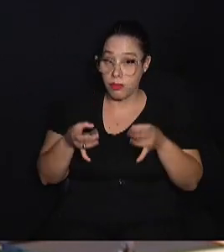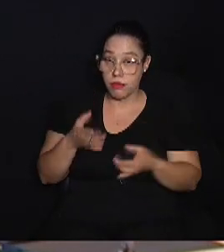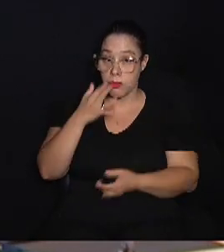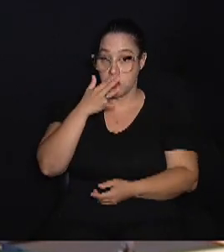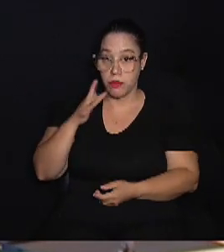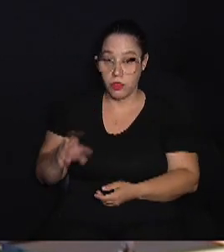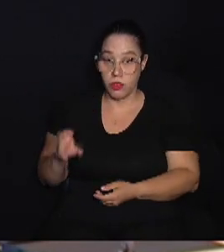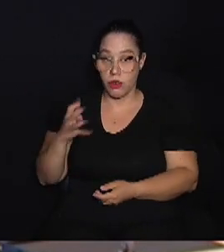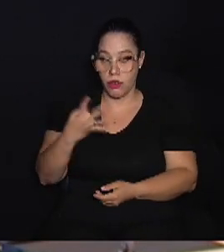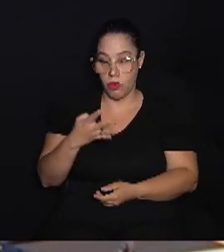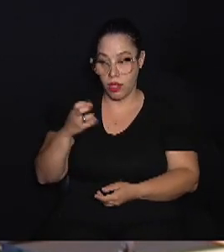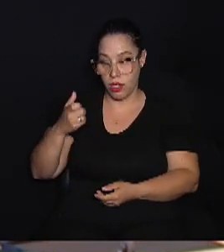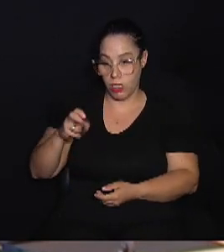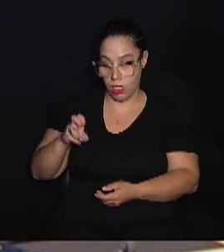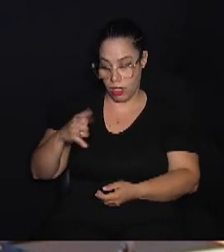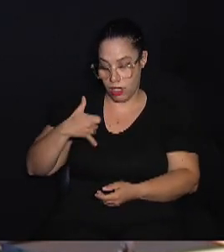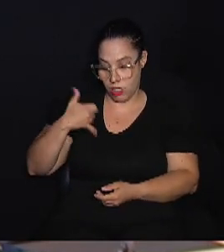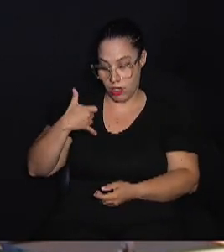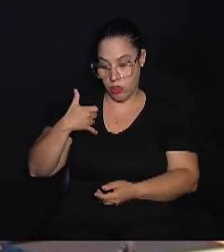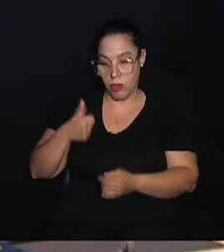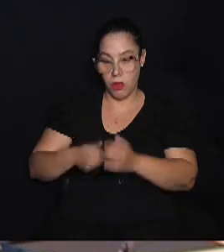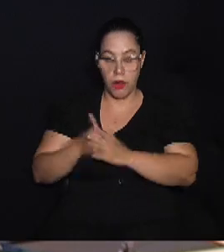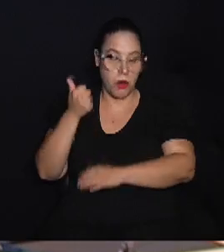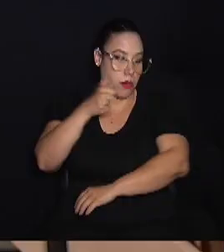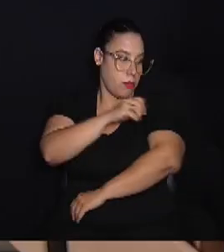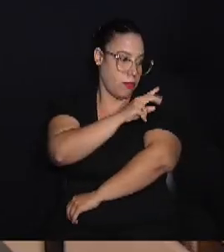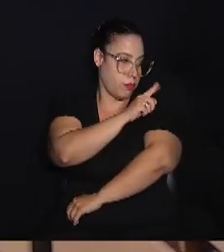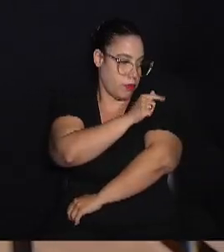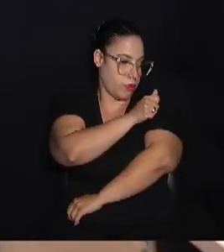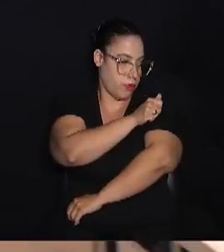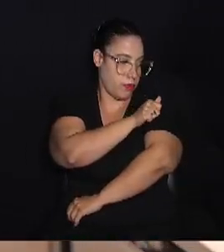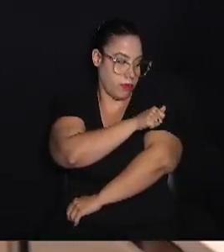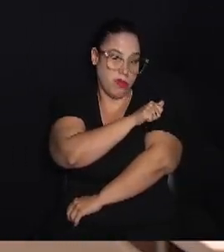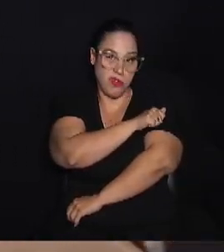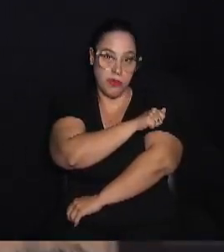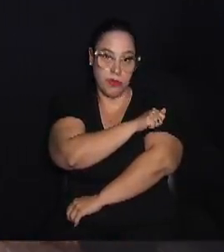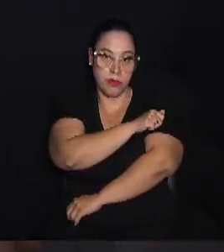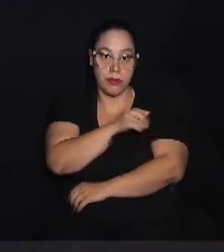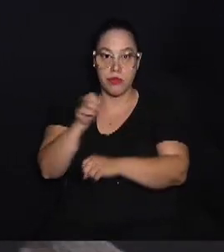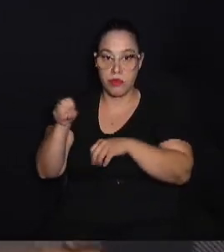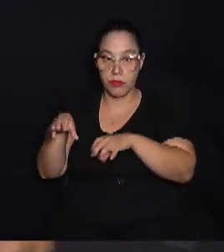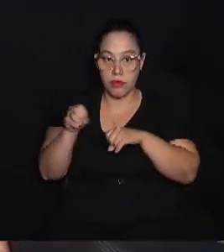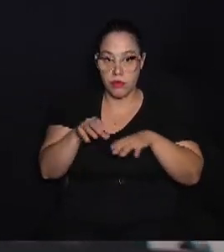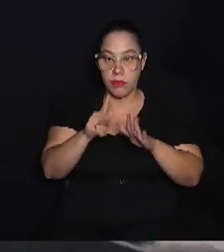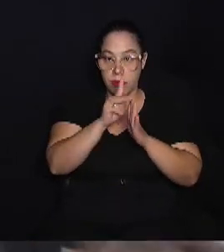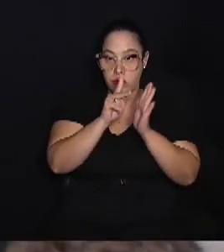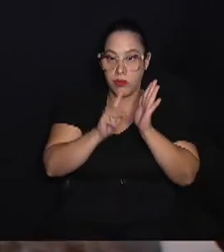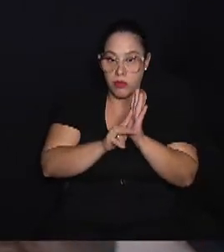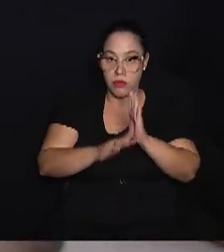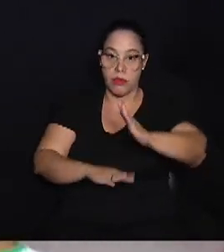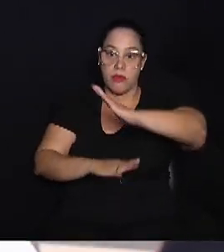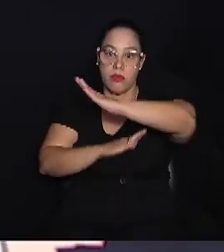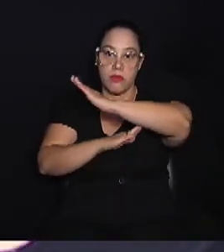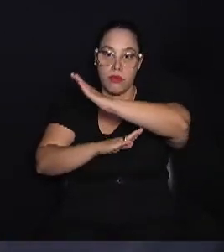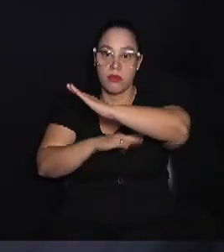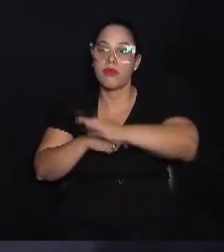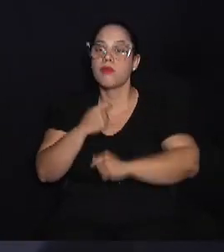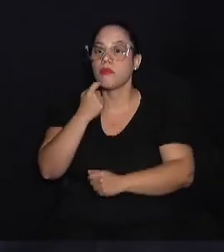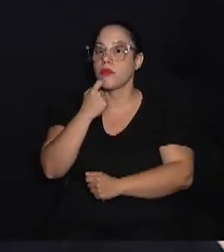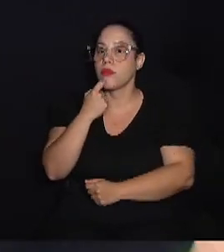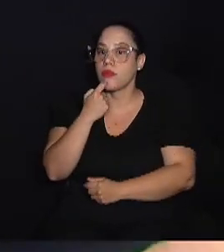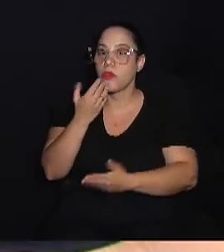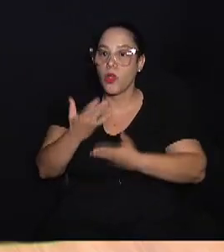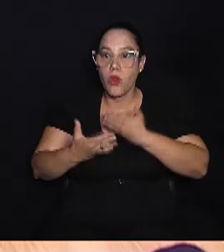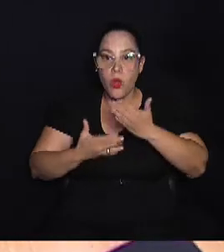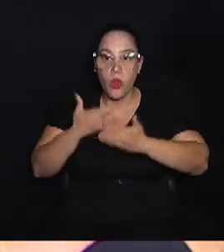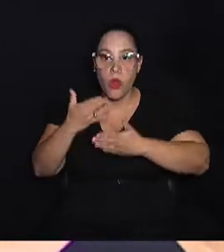de 4 e 5 anos, educação infantil, primeira série do Colégio Novar. O Câmara Educa é um programa da Câmara Municipal de Campinas que